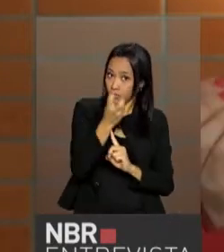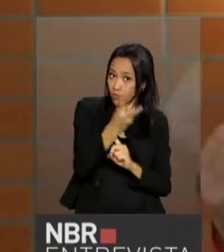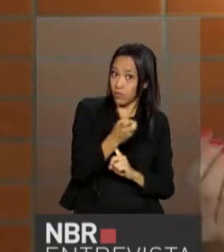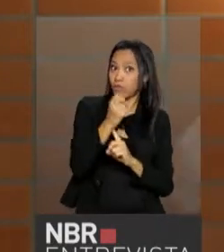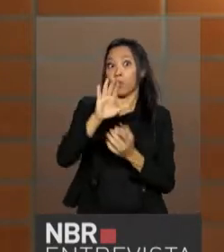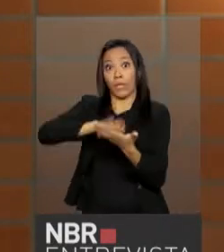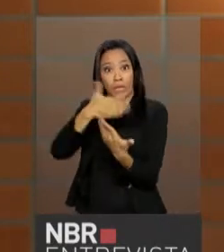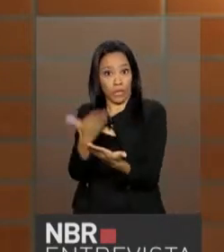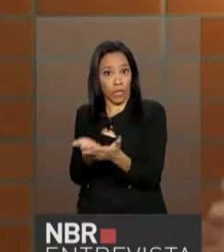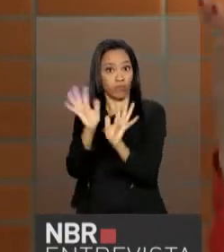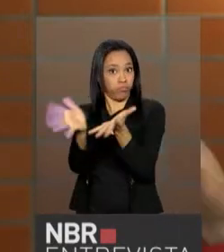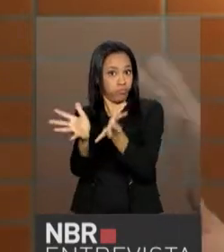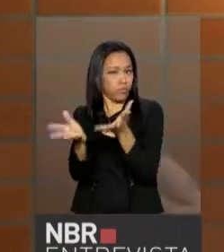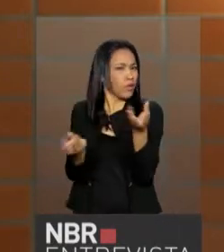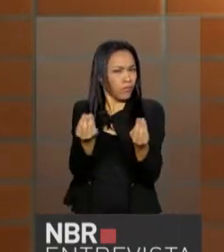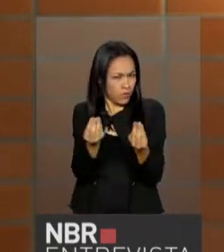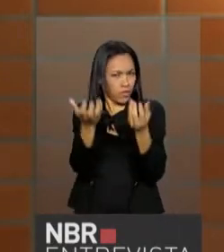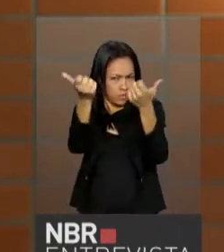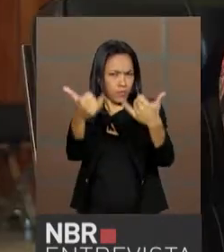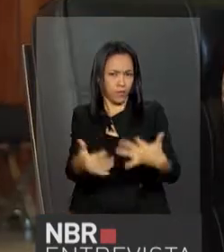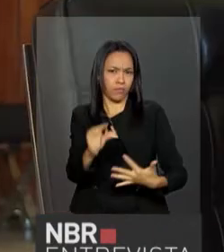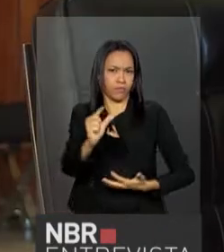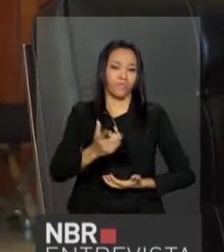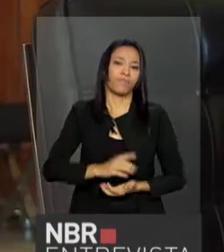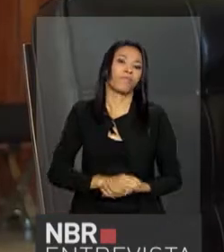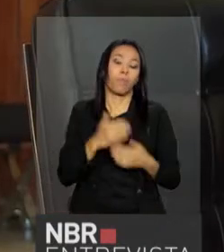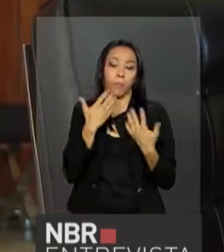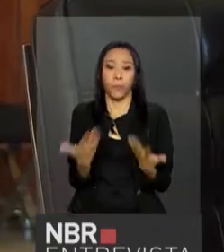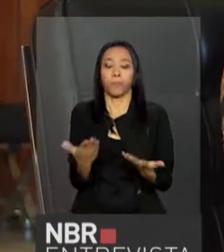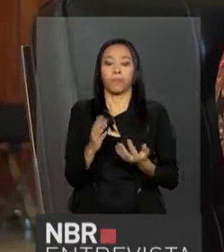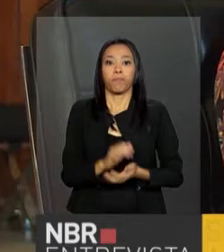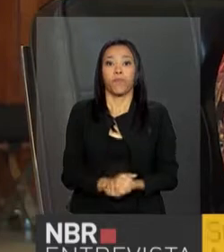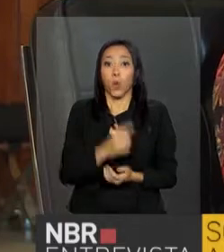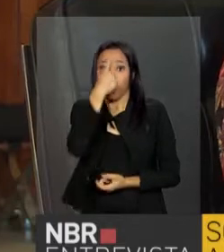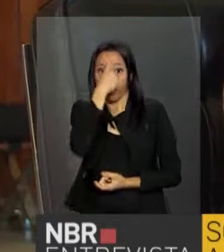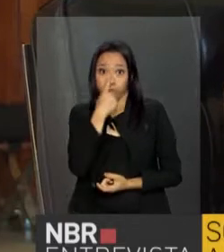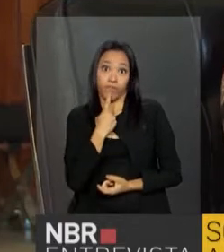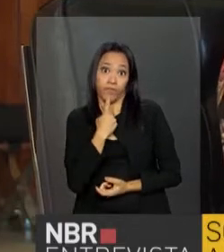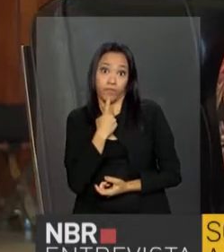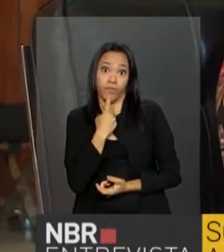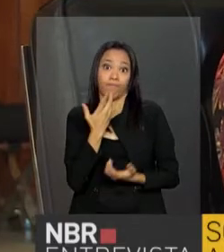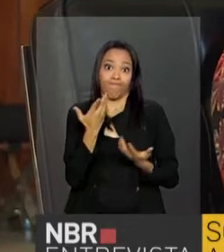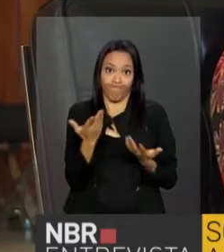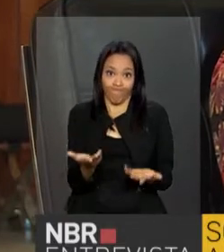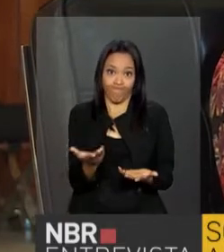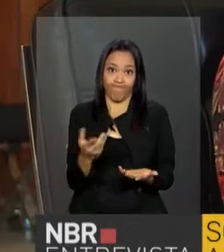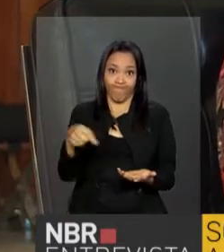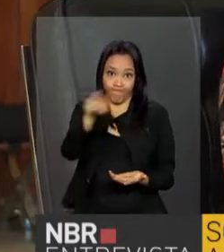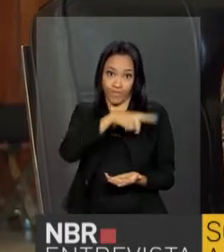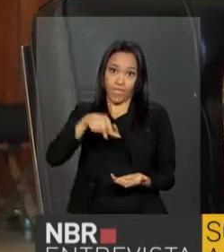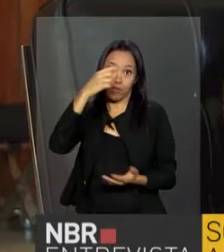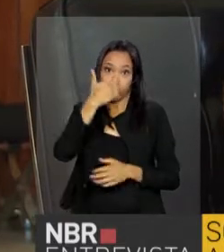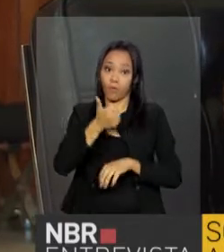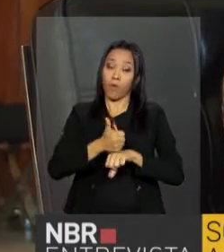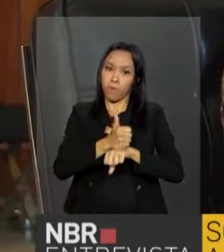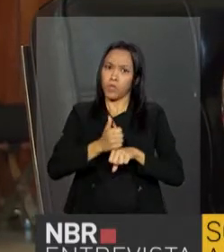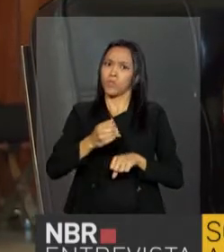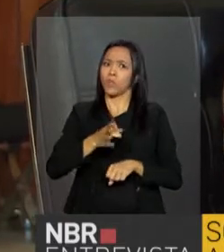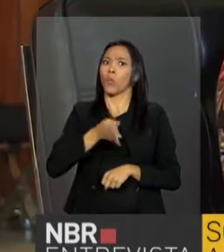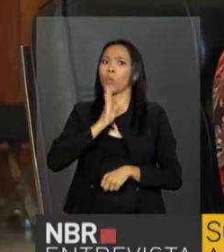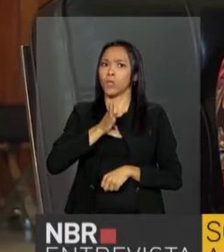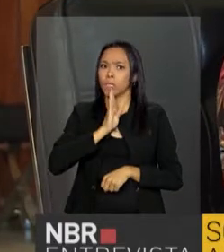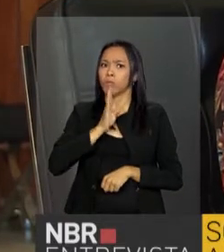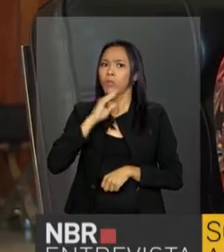vai ser um intérprete de livros, queria que você comentasse um pouquinho. Bom, o perfil são de pessoas que têm um bom